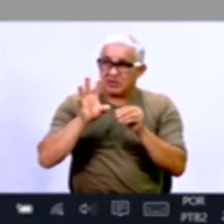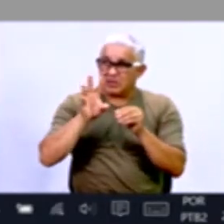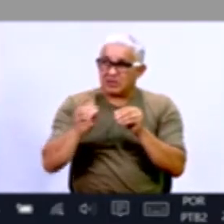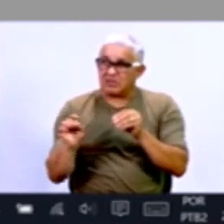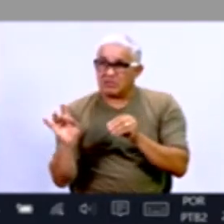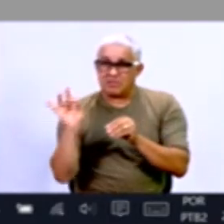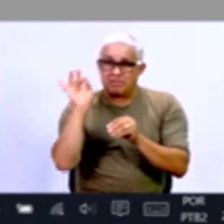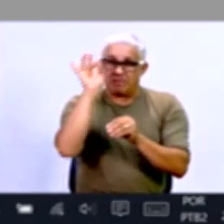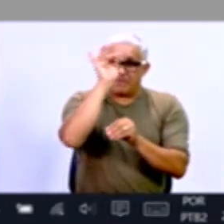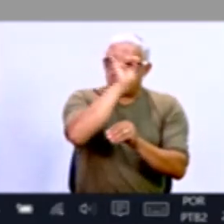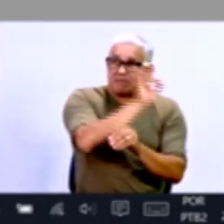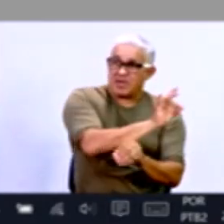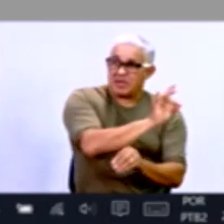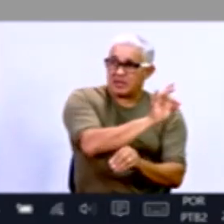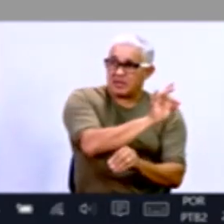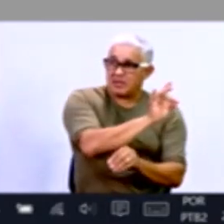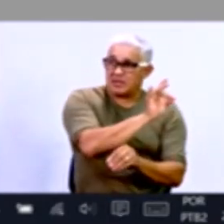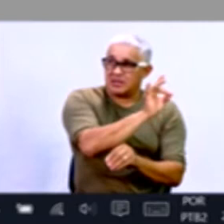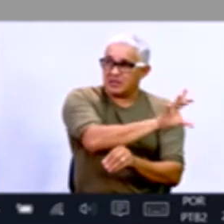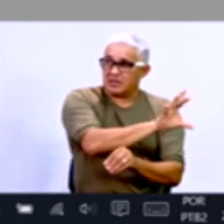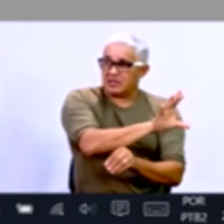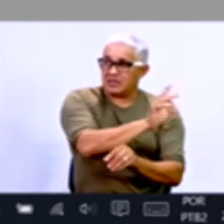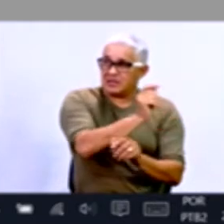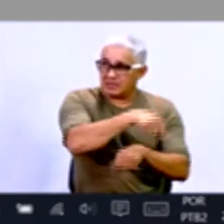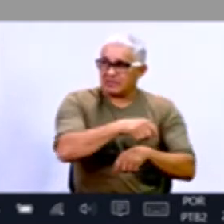aqui numa